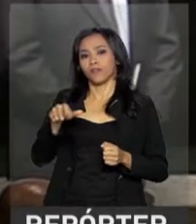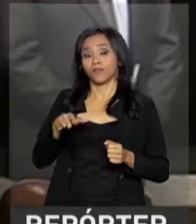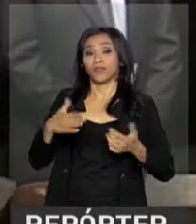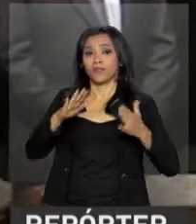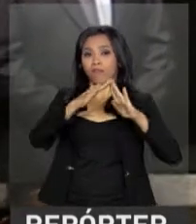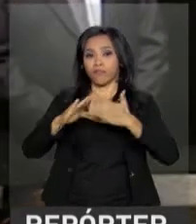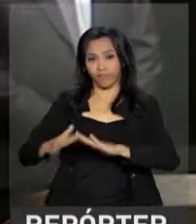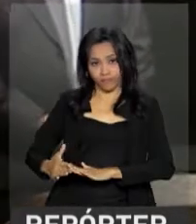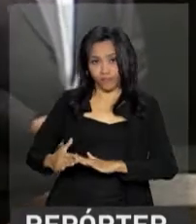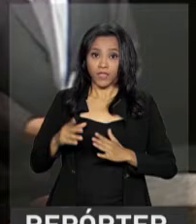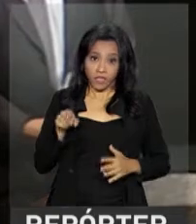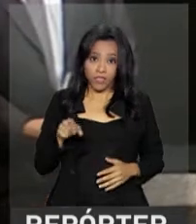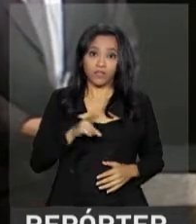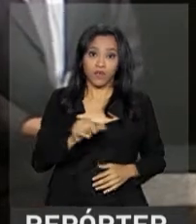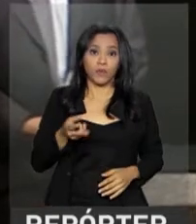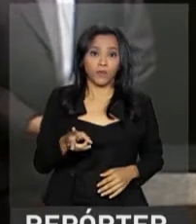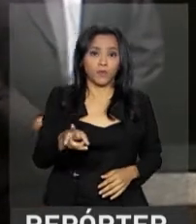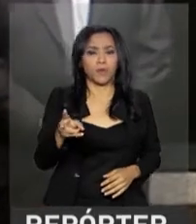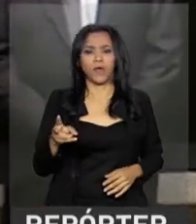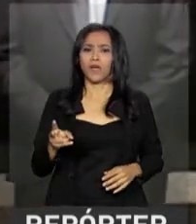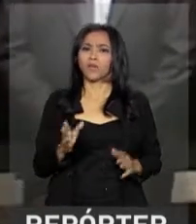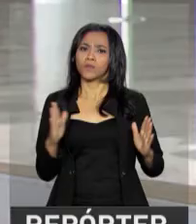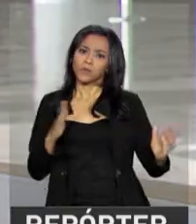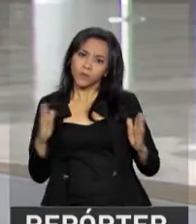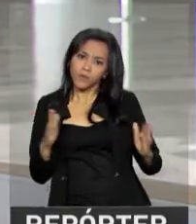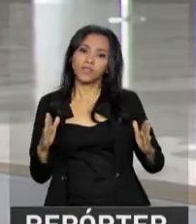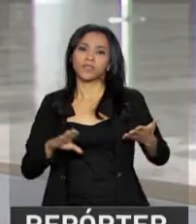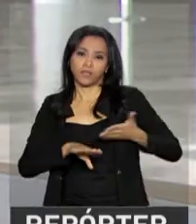vai continuar por todo o período da intervenção.